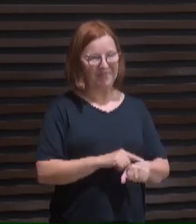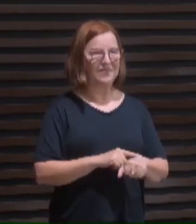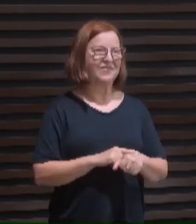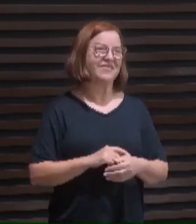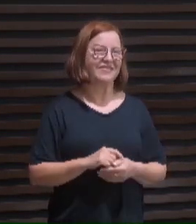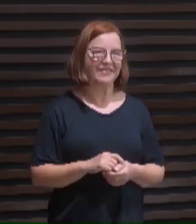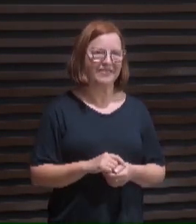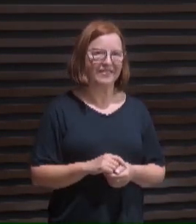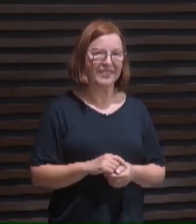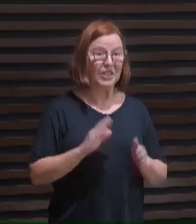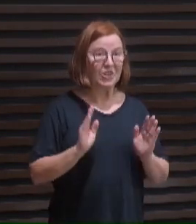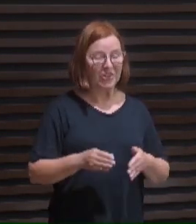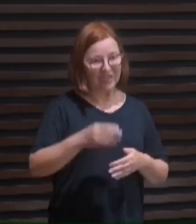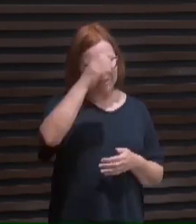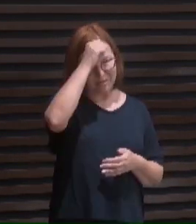Nós já vimos aqui